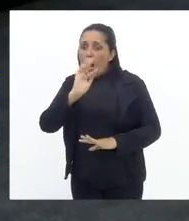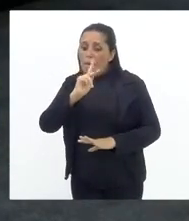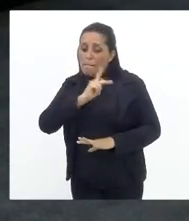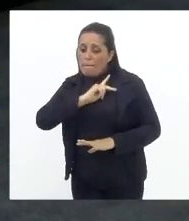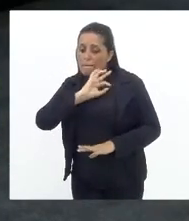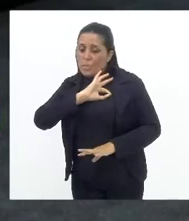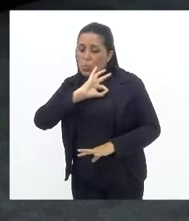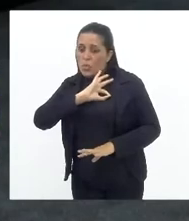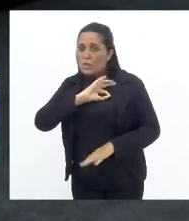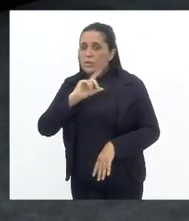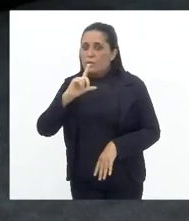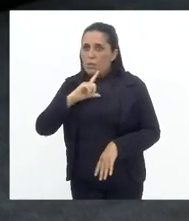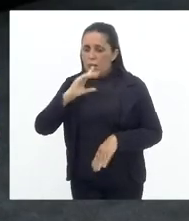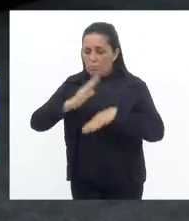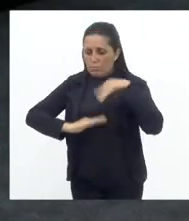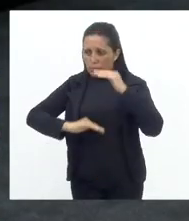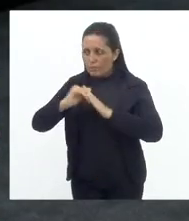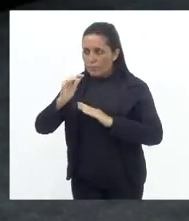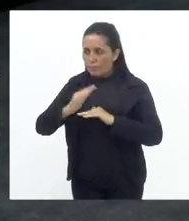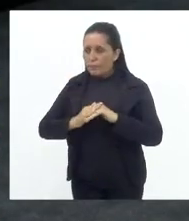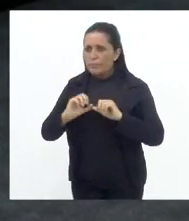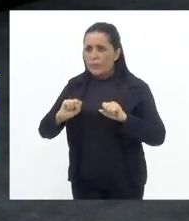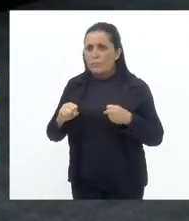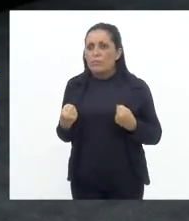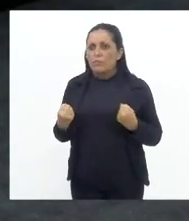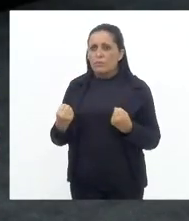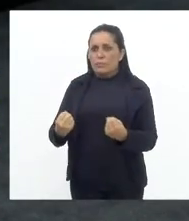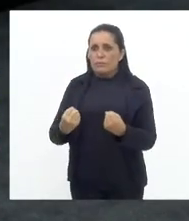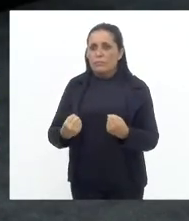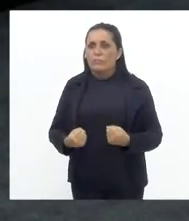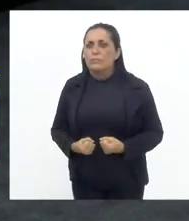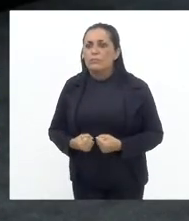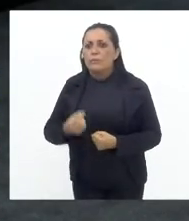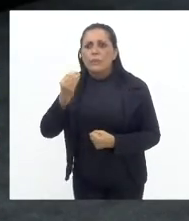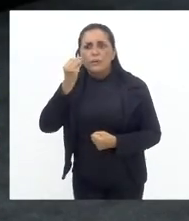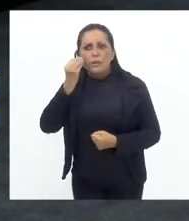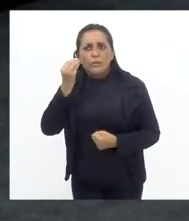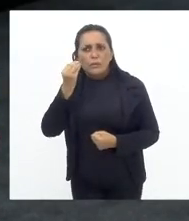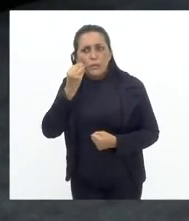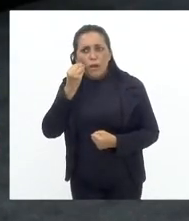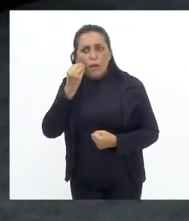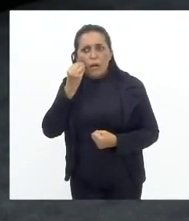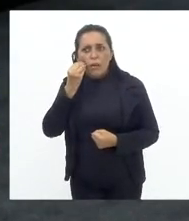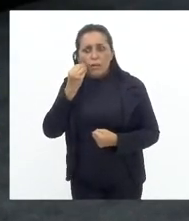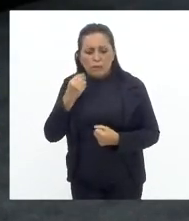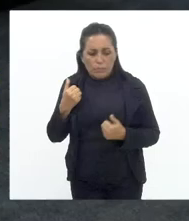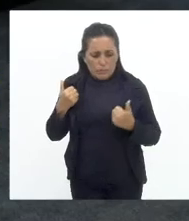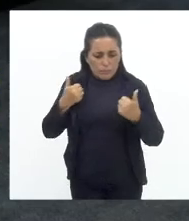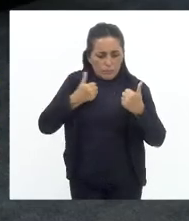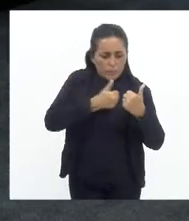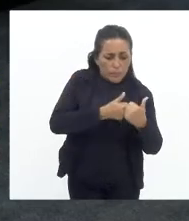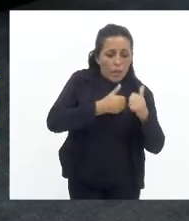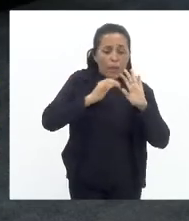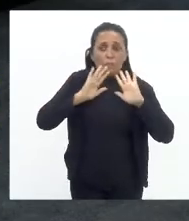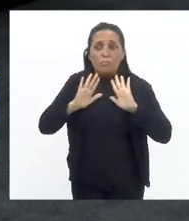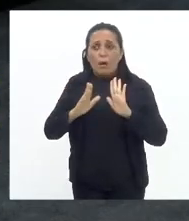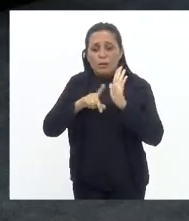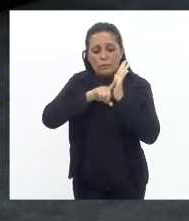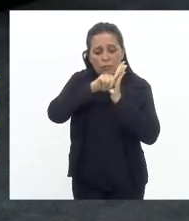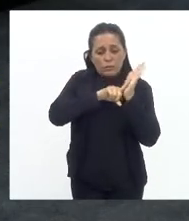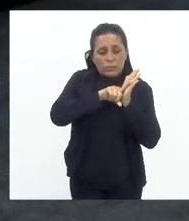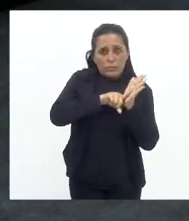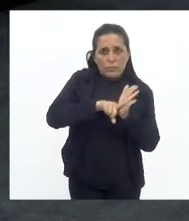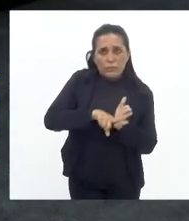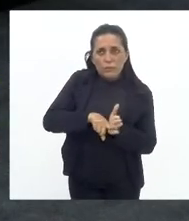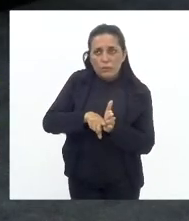tem praticado seus esforços para tentar conduzir isso mas a fiscalização